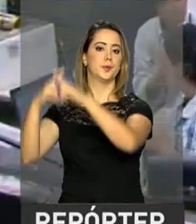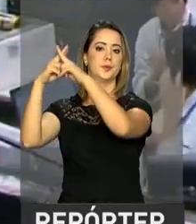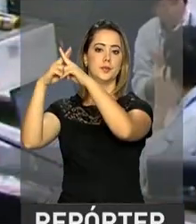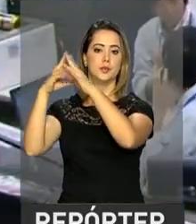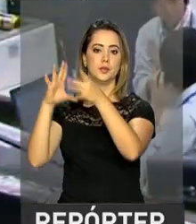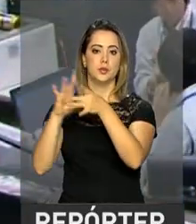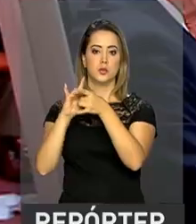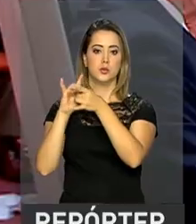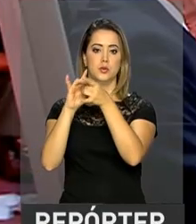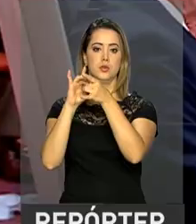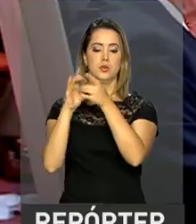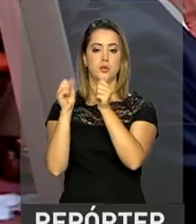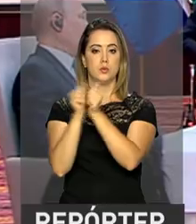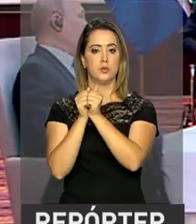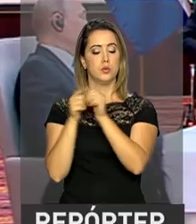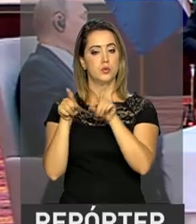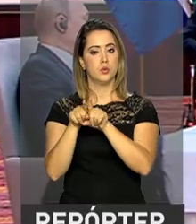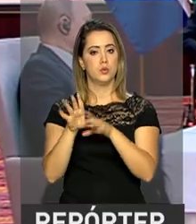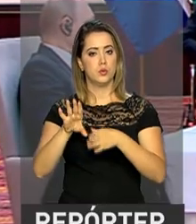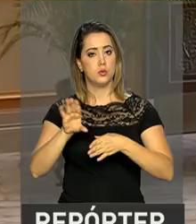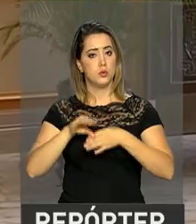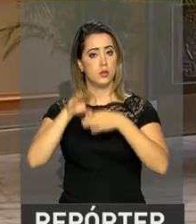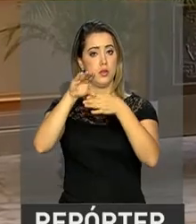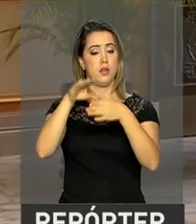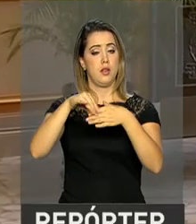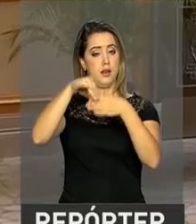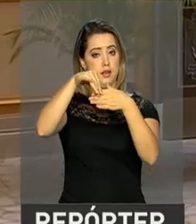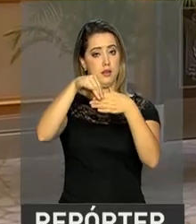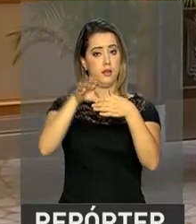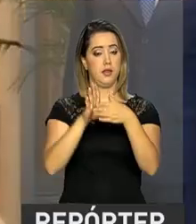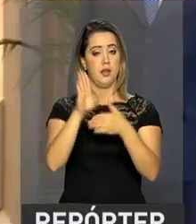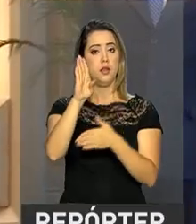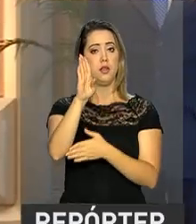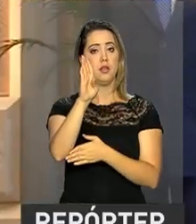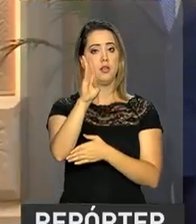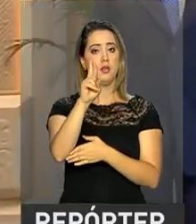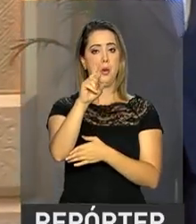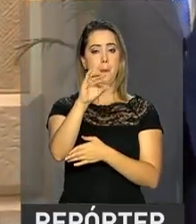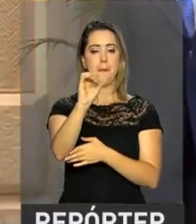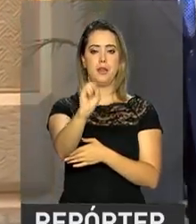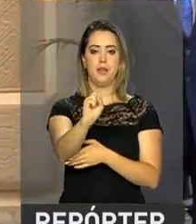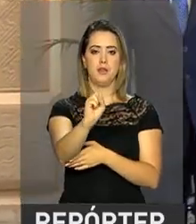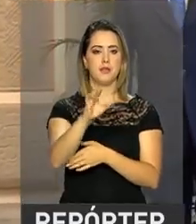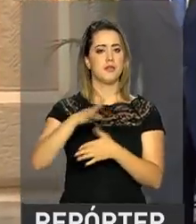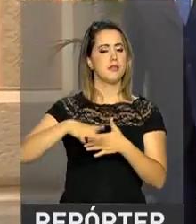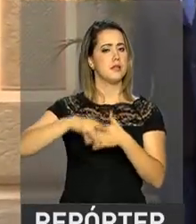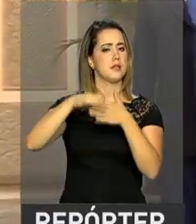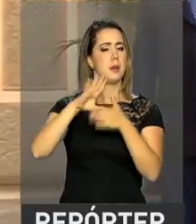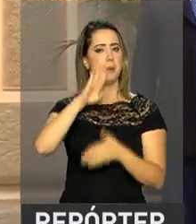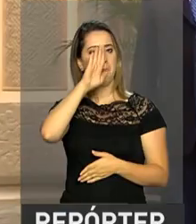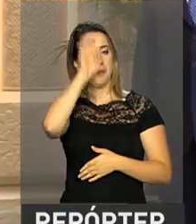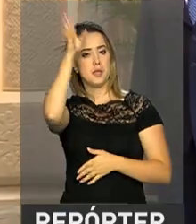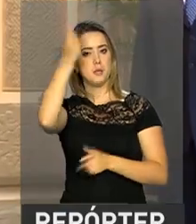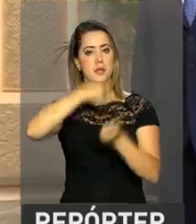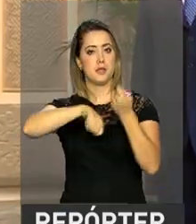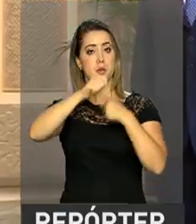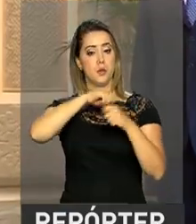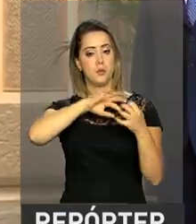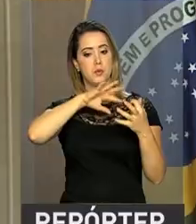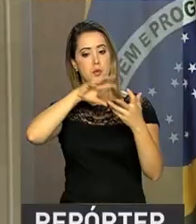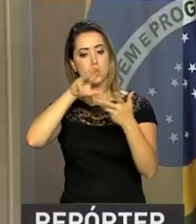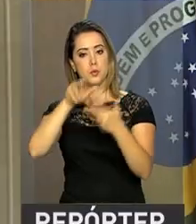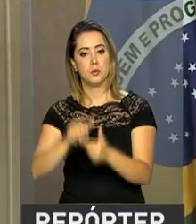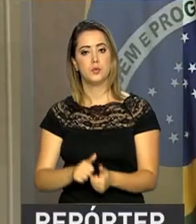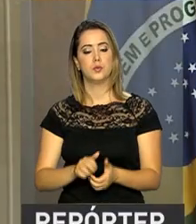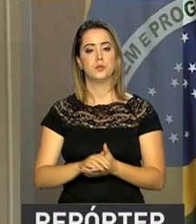conjunto e coordenam posições em grupos como os BRICS, que reúne as principais economias em desenvolvimento do mundo.